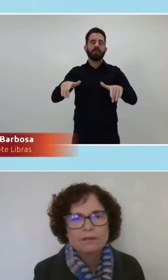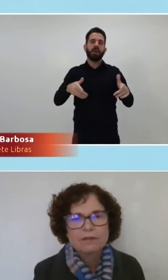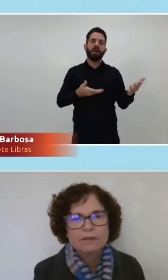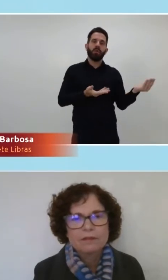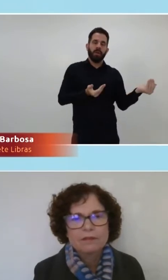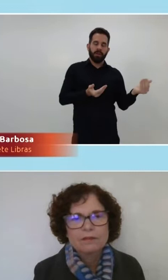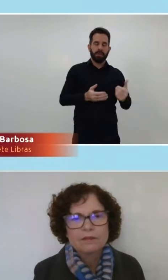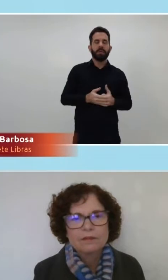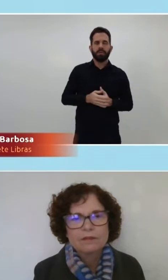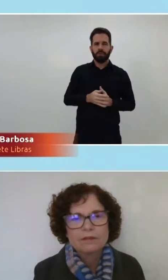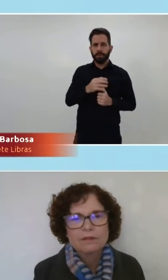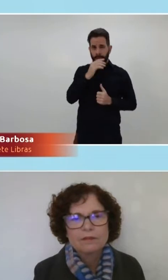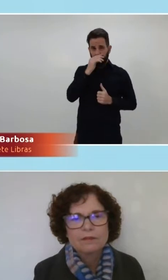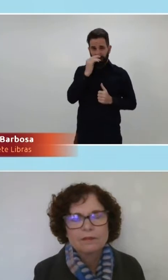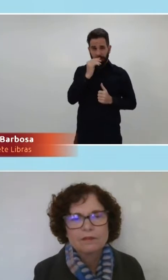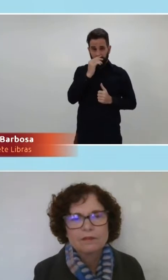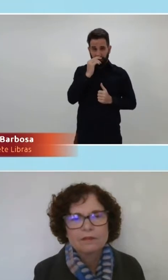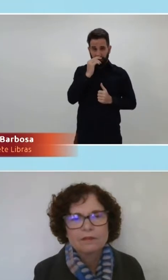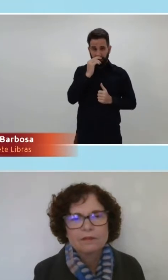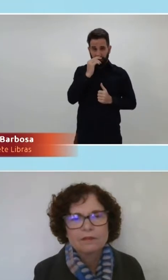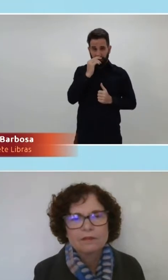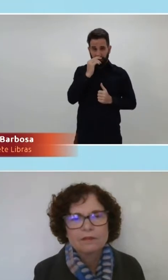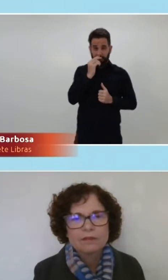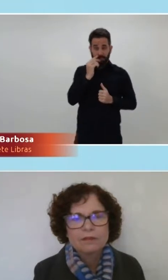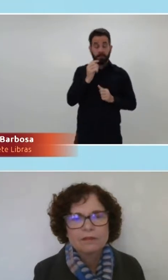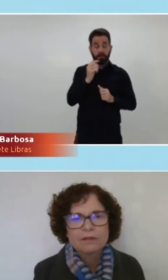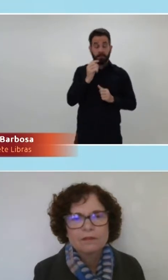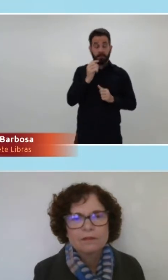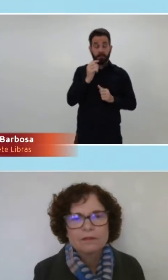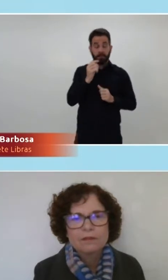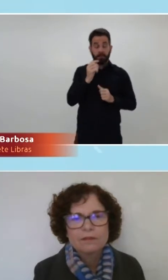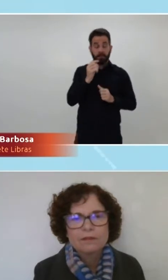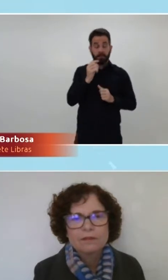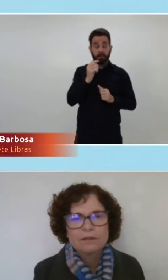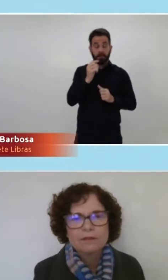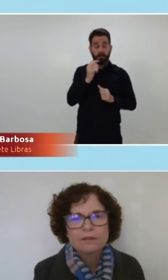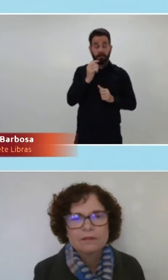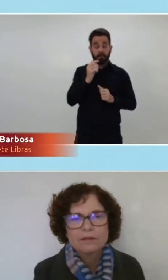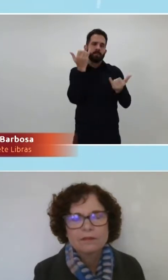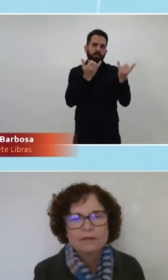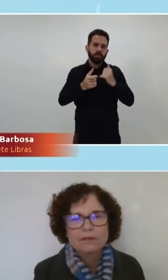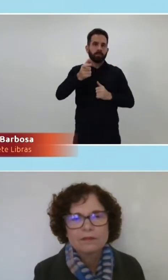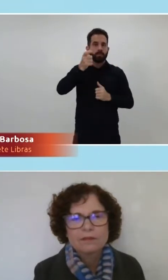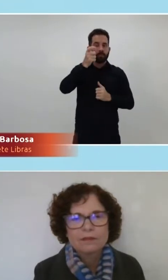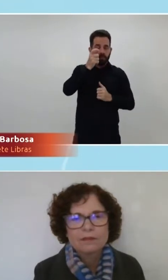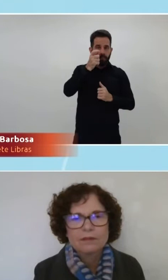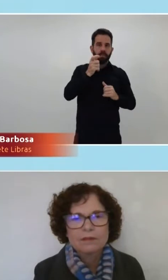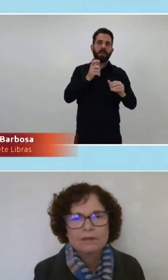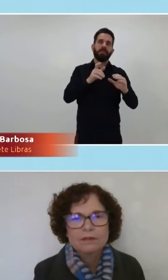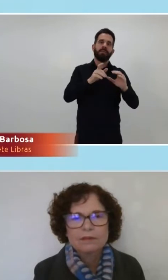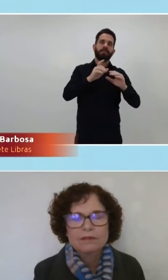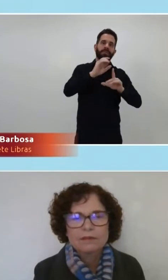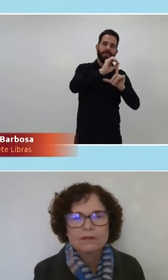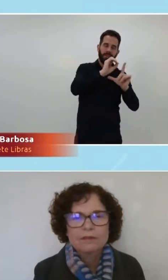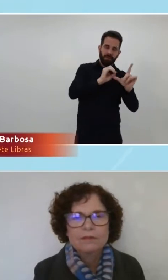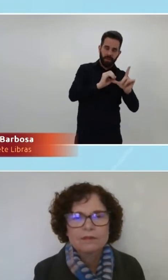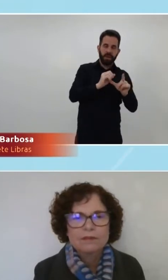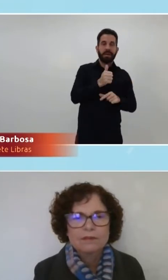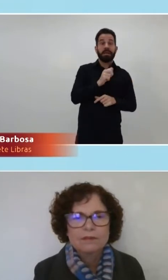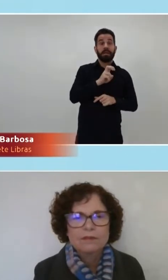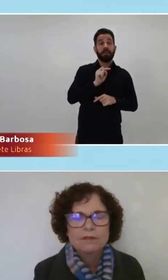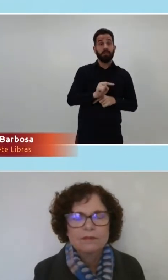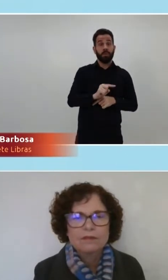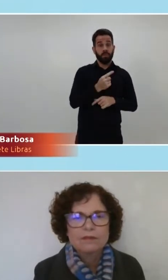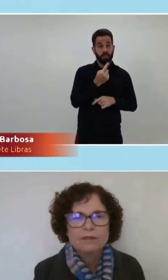o nosso conteúdo na TV UFG, no 15.1 do Sinal Aberto, no 21 da NET Goiânia, no site e